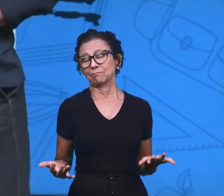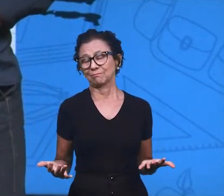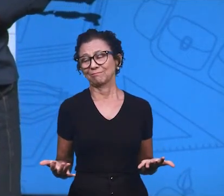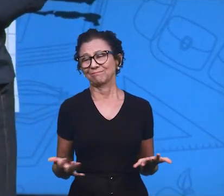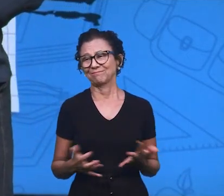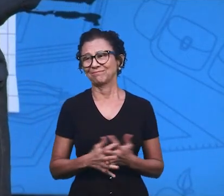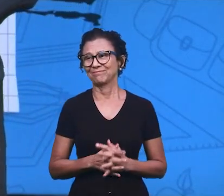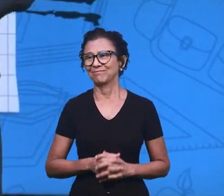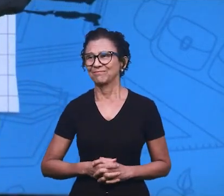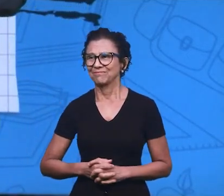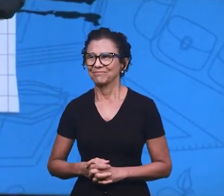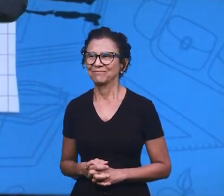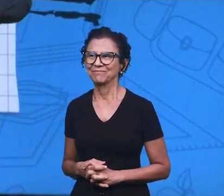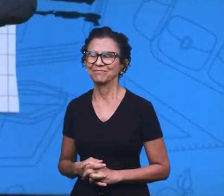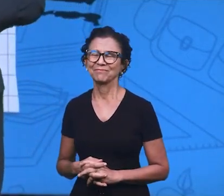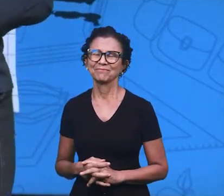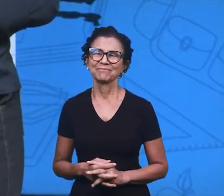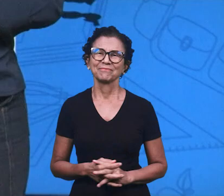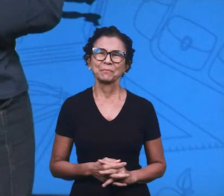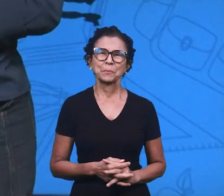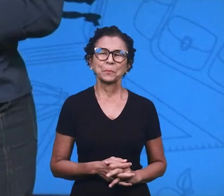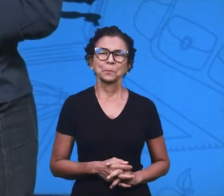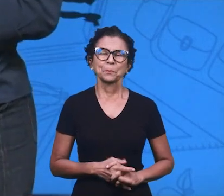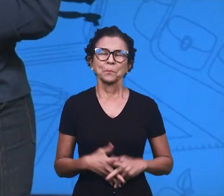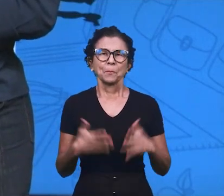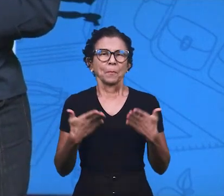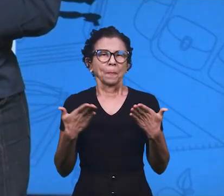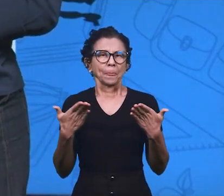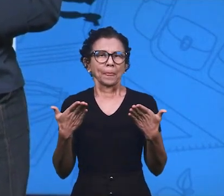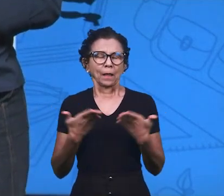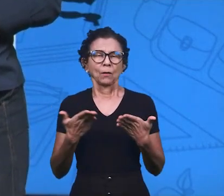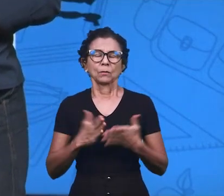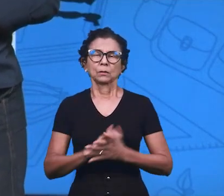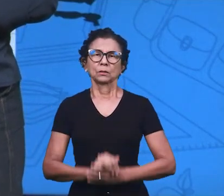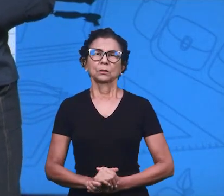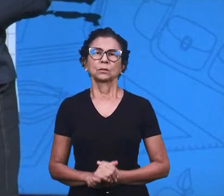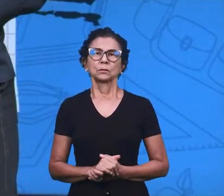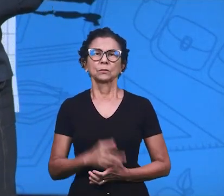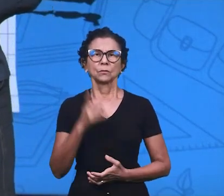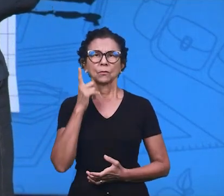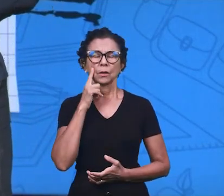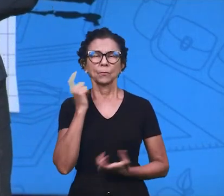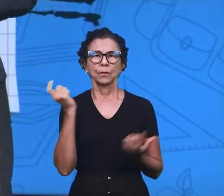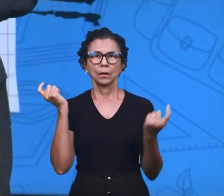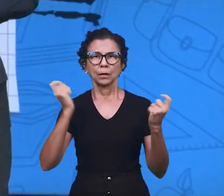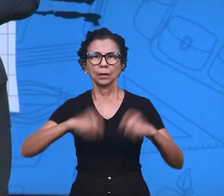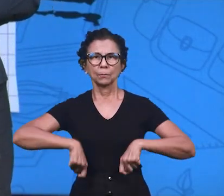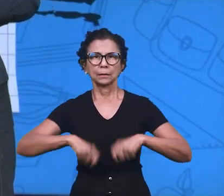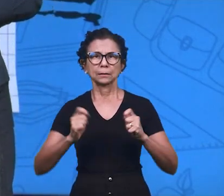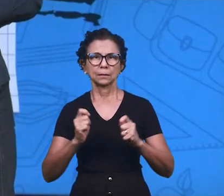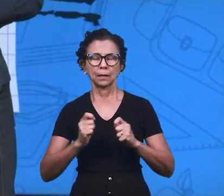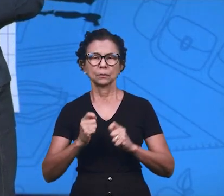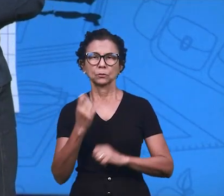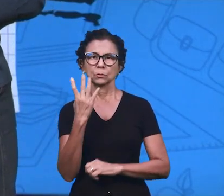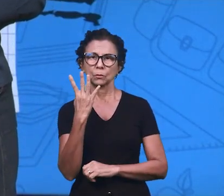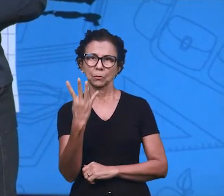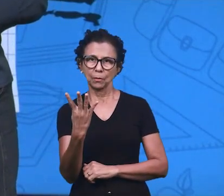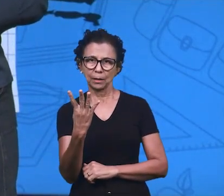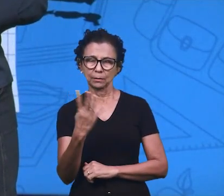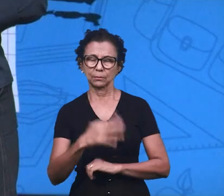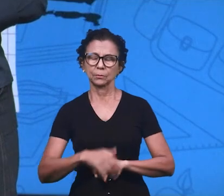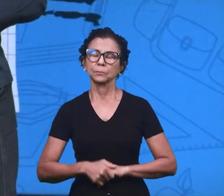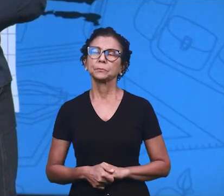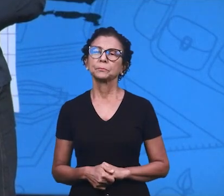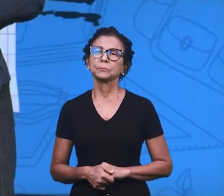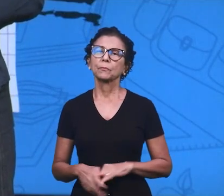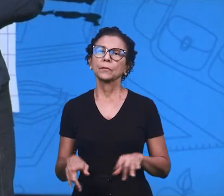gravação. Pode sair. Então, nós vamos hoje falar sobre a competência 4 e eu faço duas